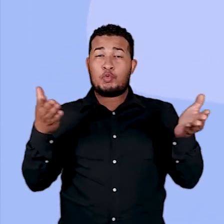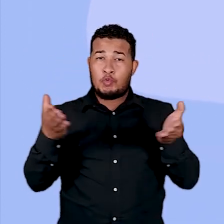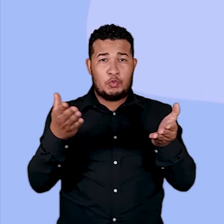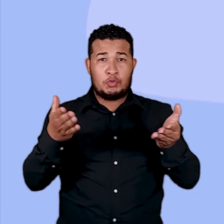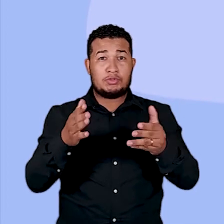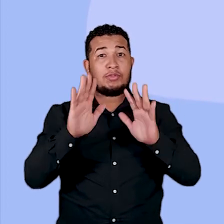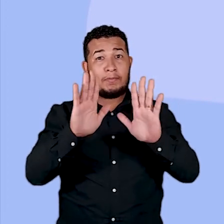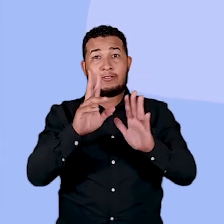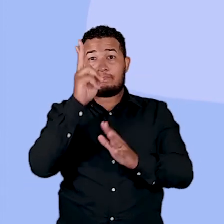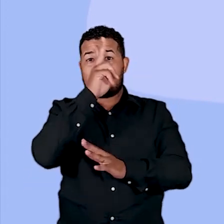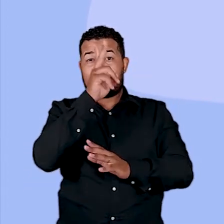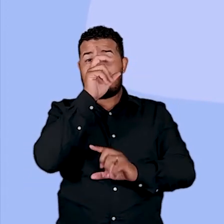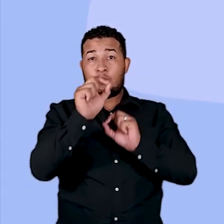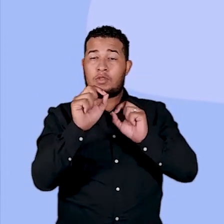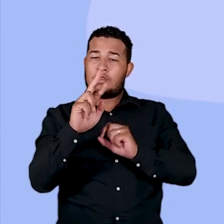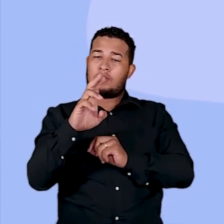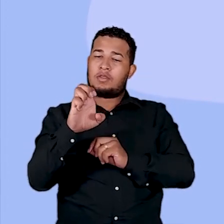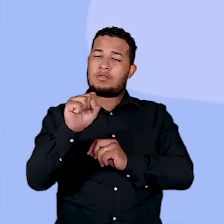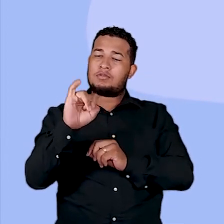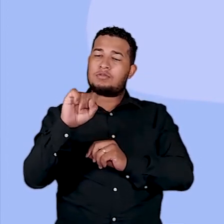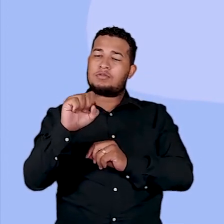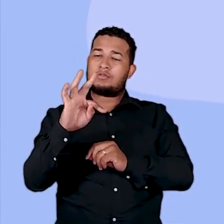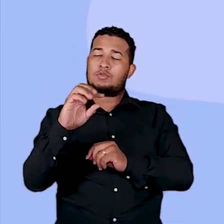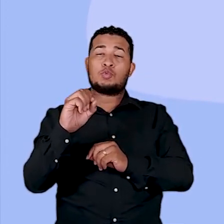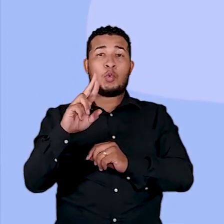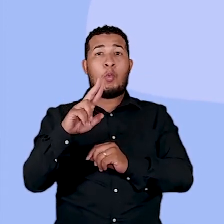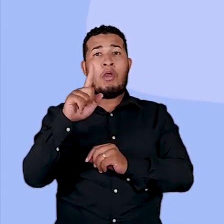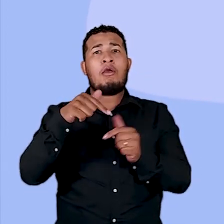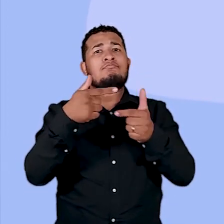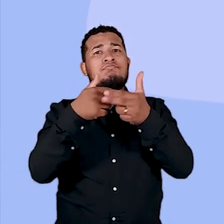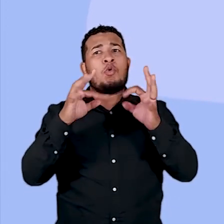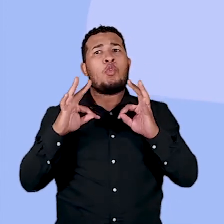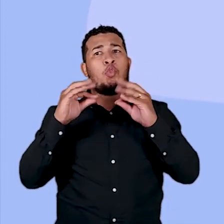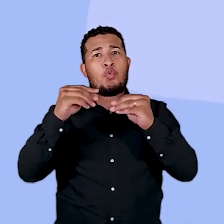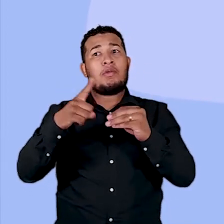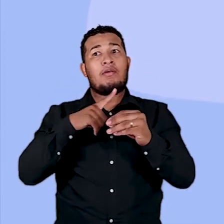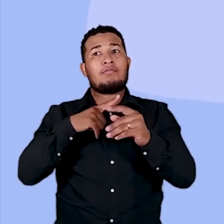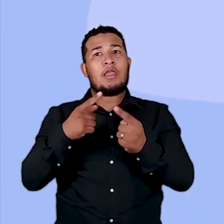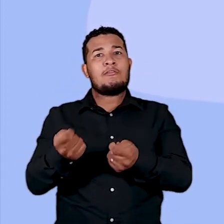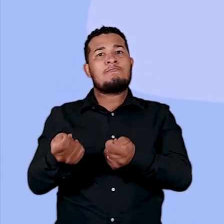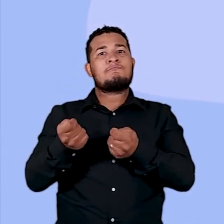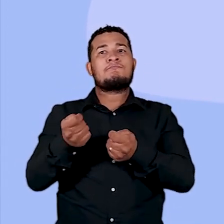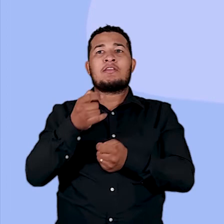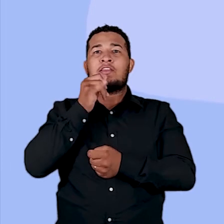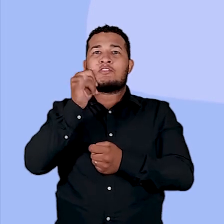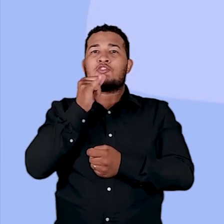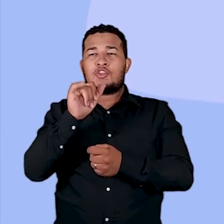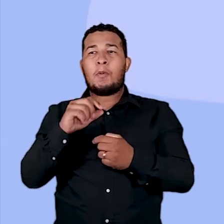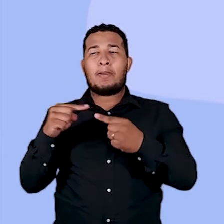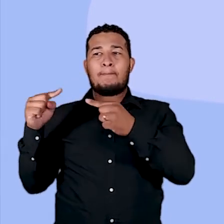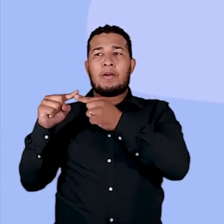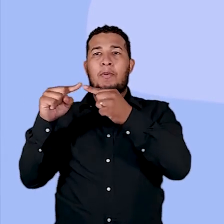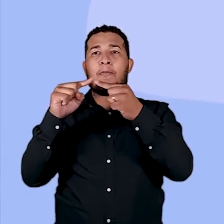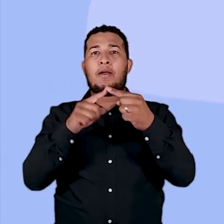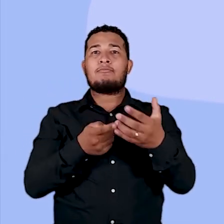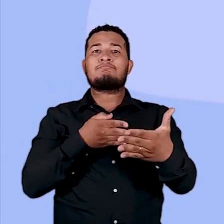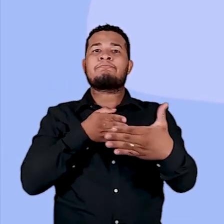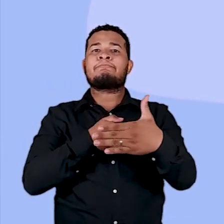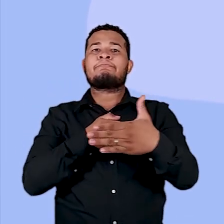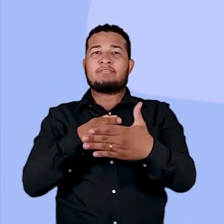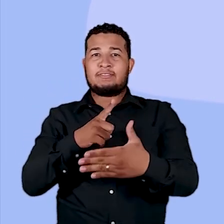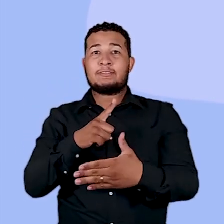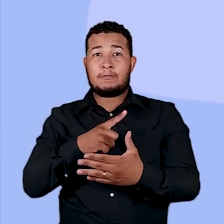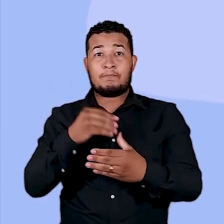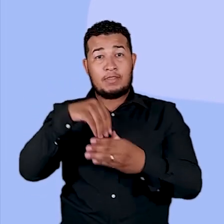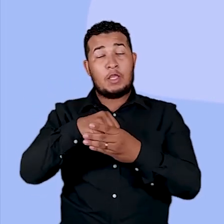hoje. Mas lembrando que resistor também a gente pode definir como tudo aquilo que retém, limita a minha corrente elétrica aí